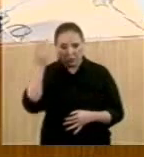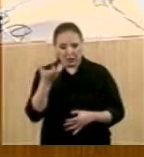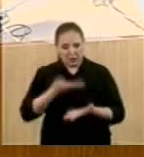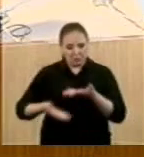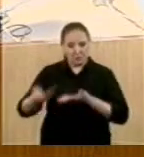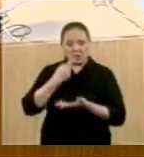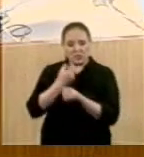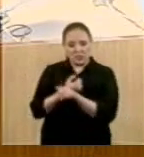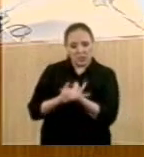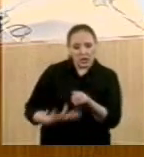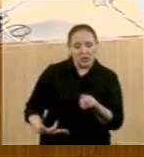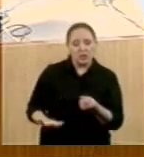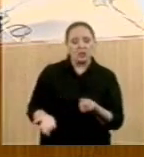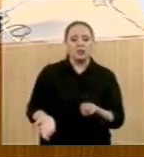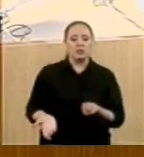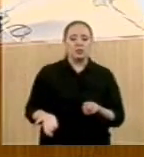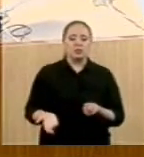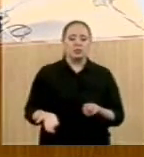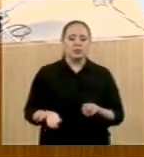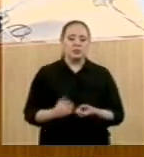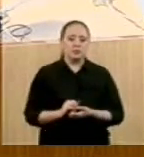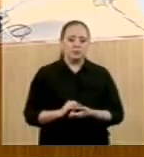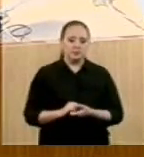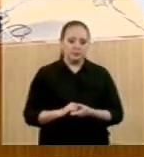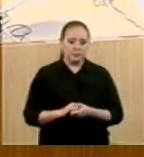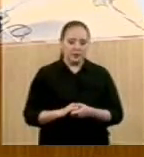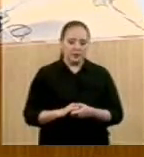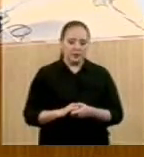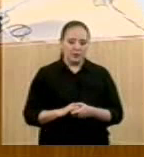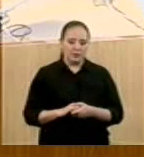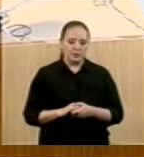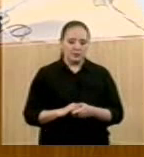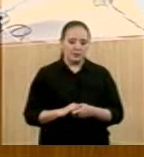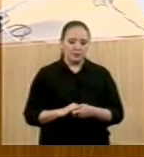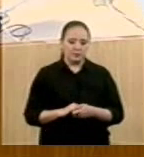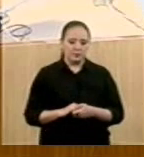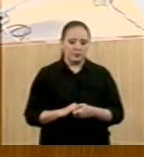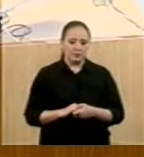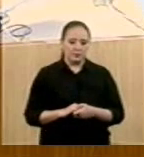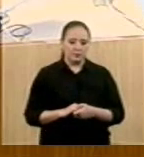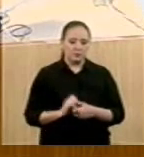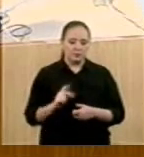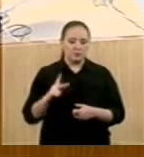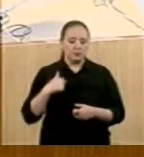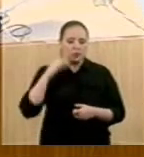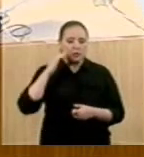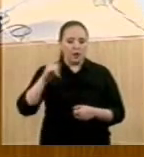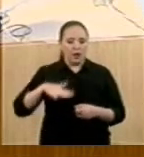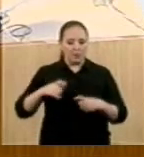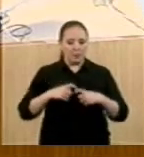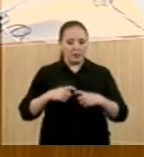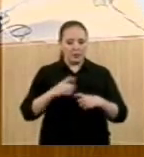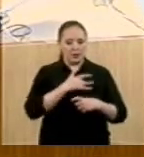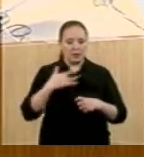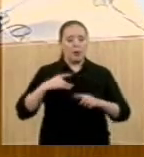e encontram-se, não por outra razão justificável do ponto de vista da medicina e da saúde,